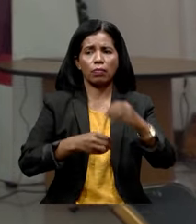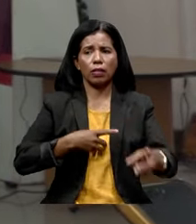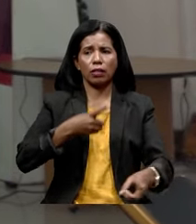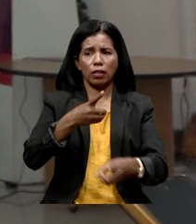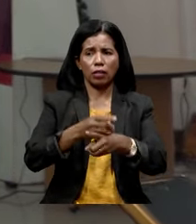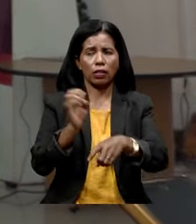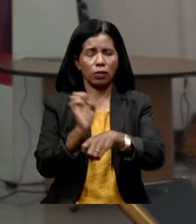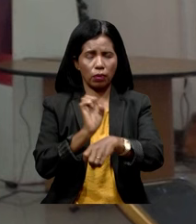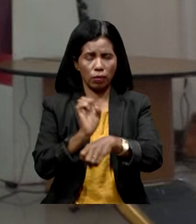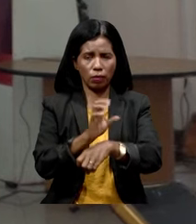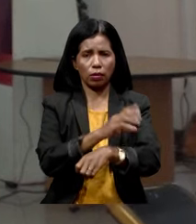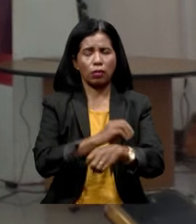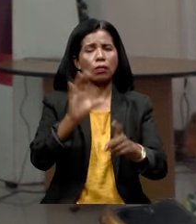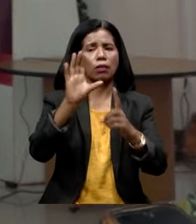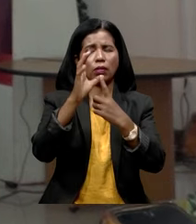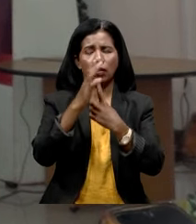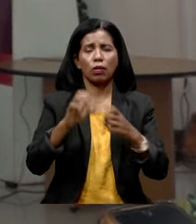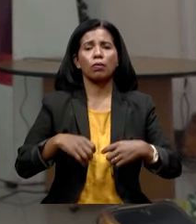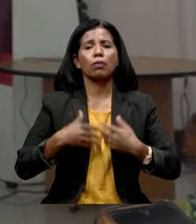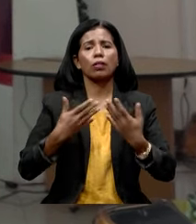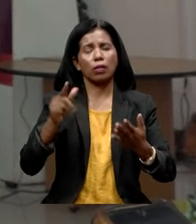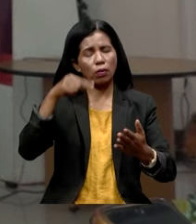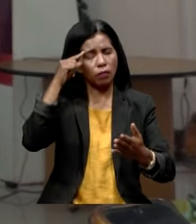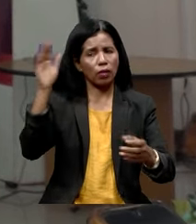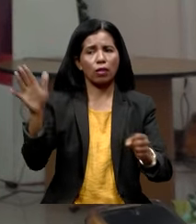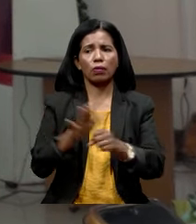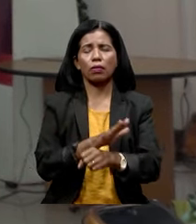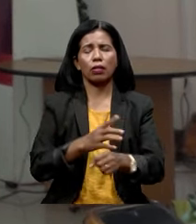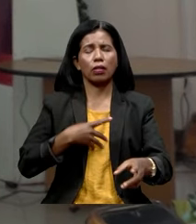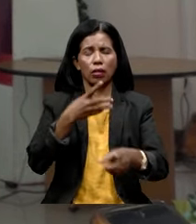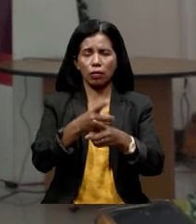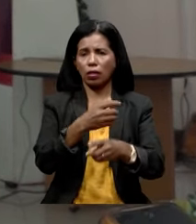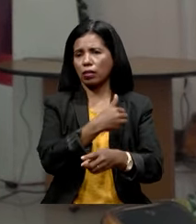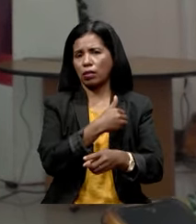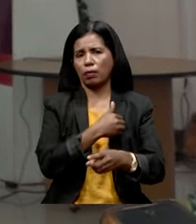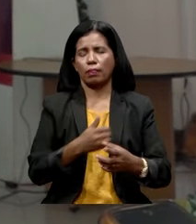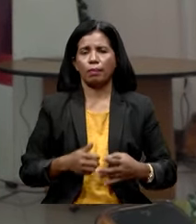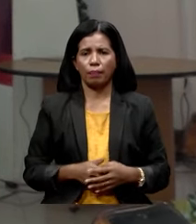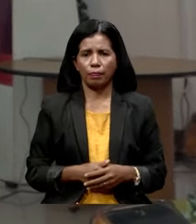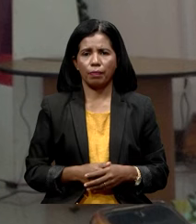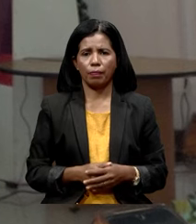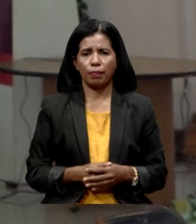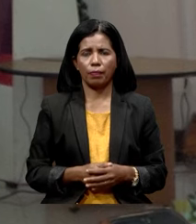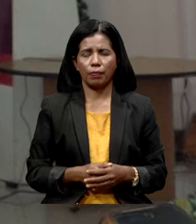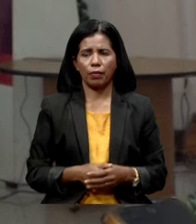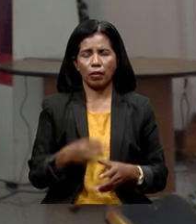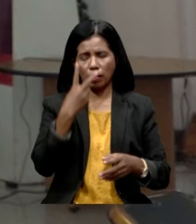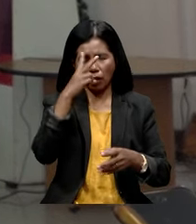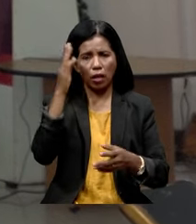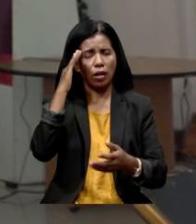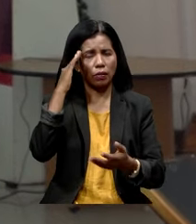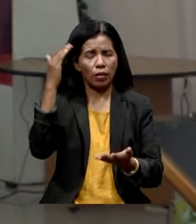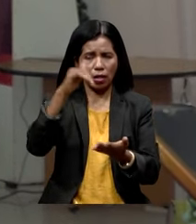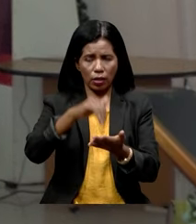ekonomi sosio neo kultura oinsa governo hakono direitu neo naga sidau antau itah ne 20-25 anu tutu refleta fali